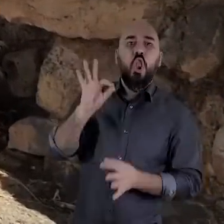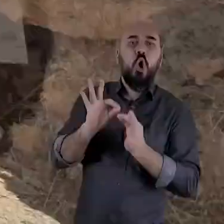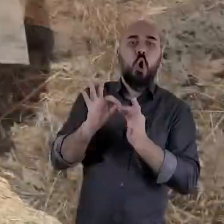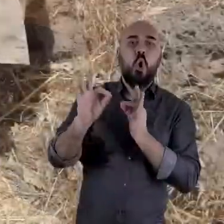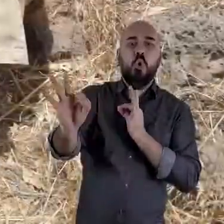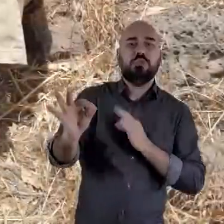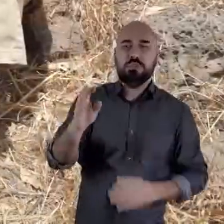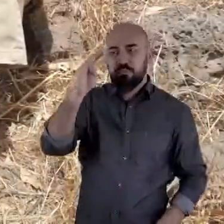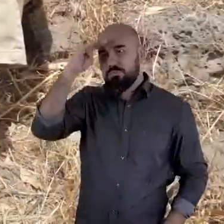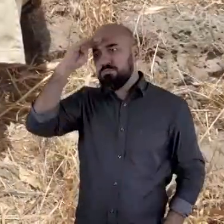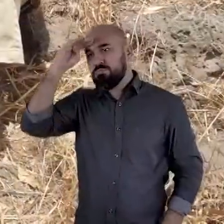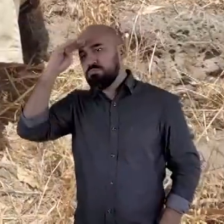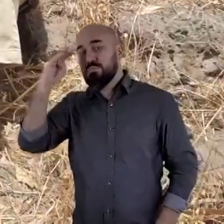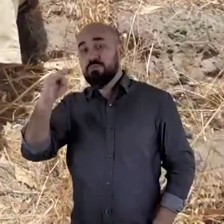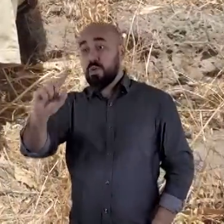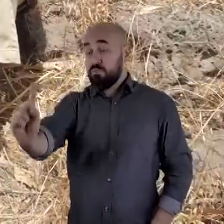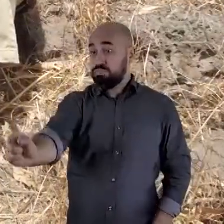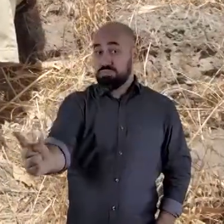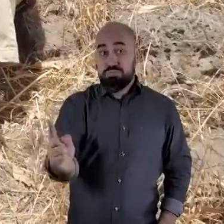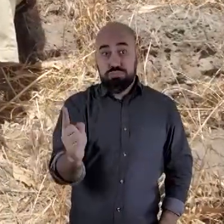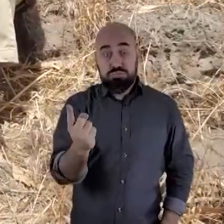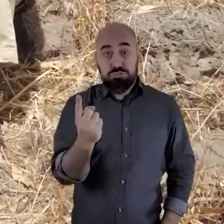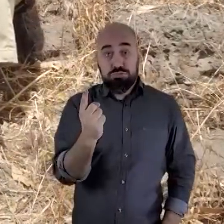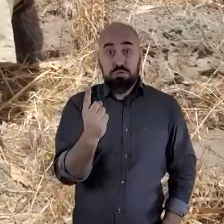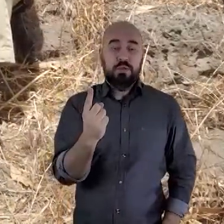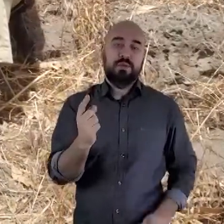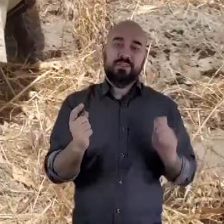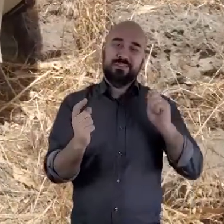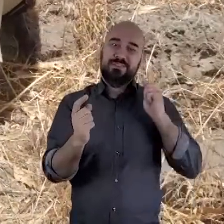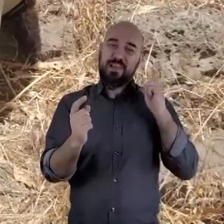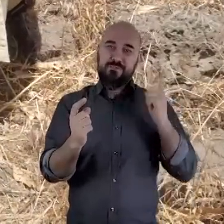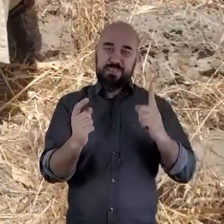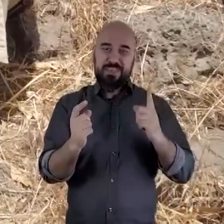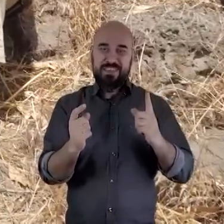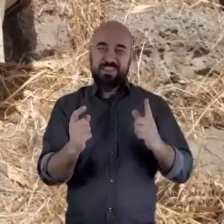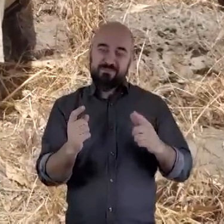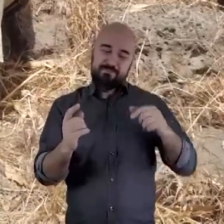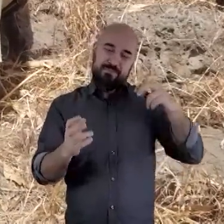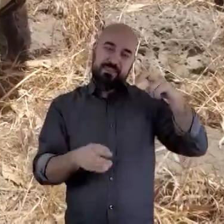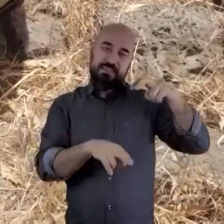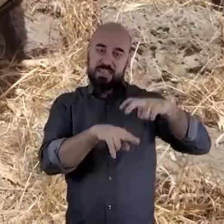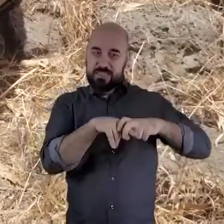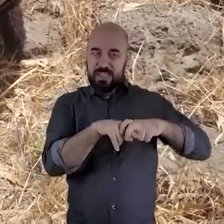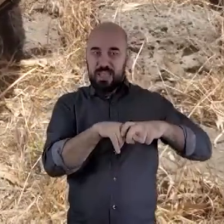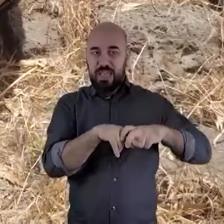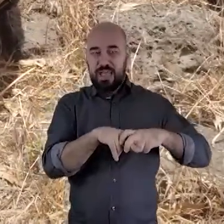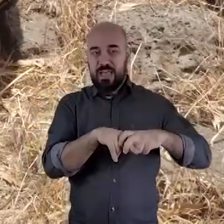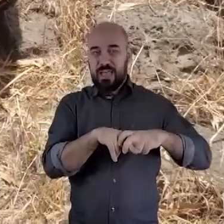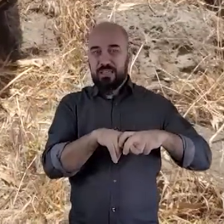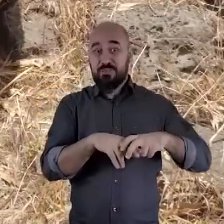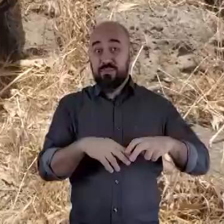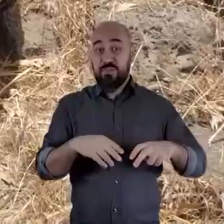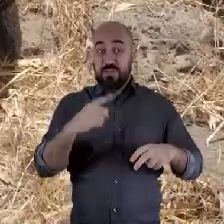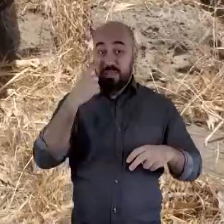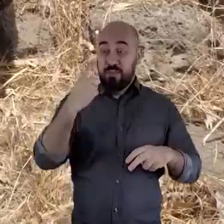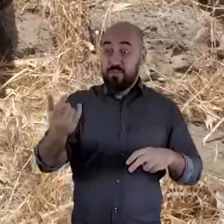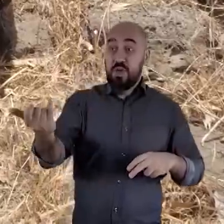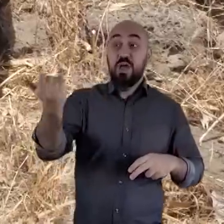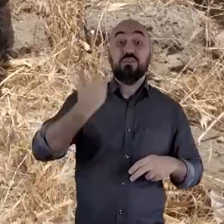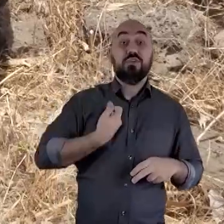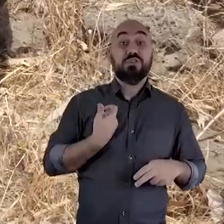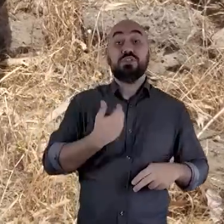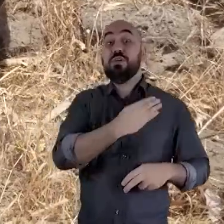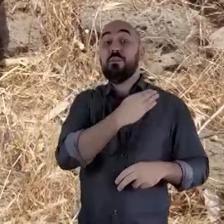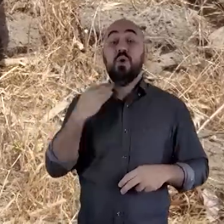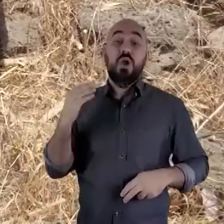ver alguém que viesse correndo. E Davi, como monarca, estava sentado entre as 2 torres quando ele ouviu a